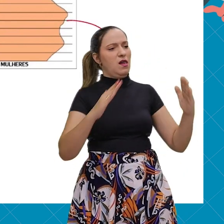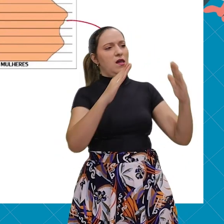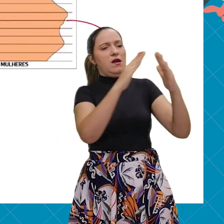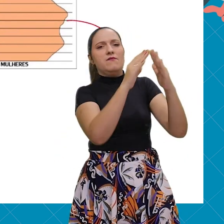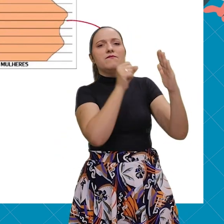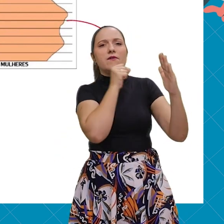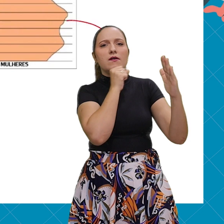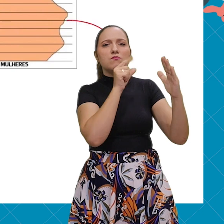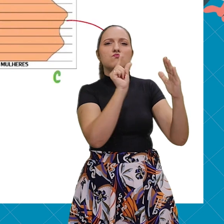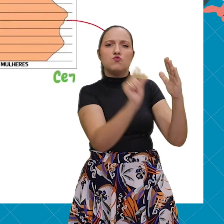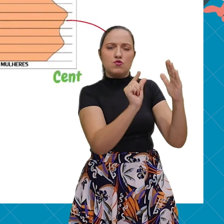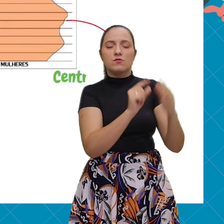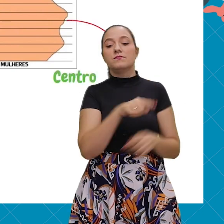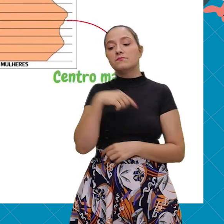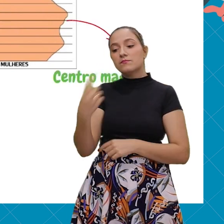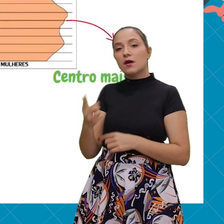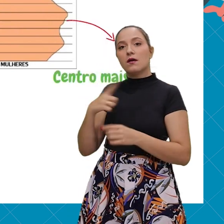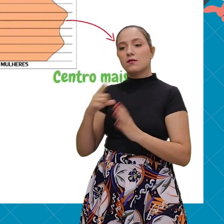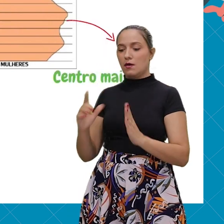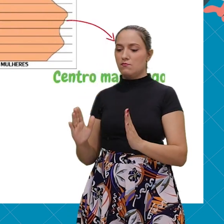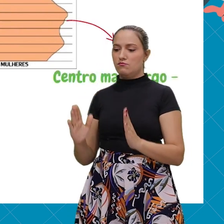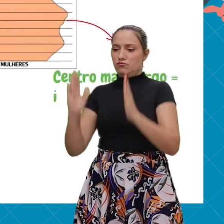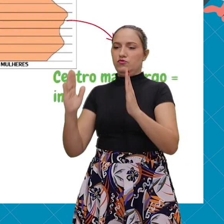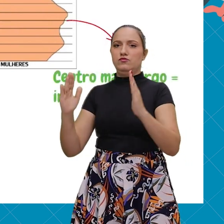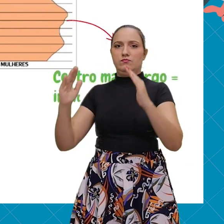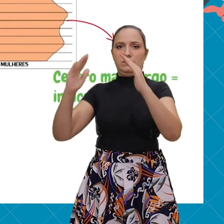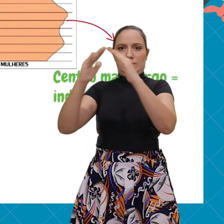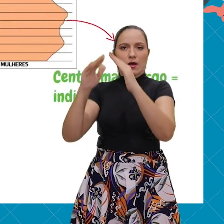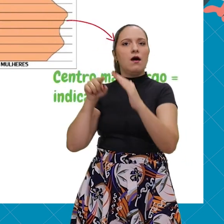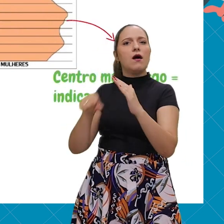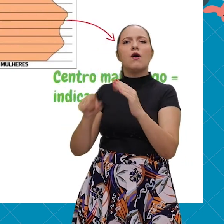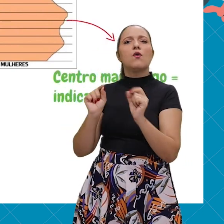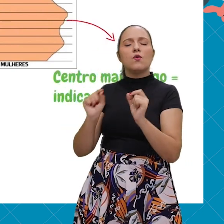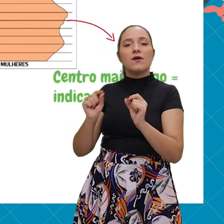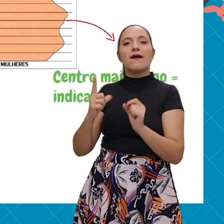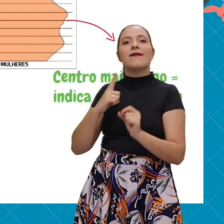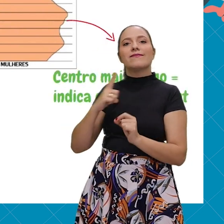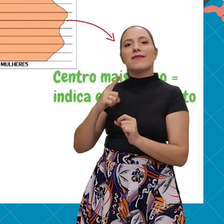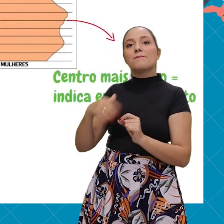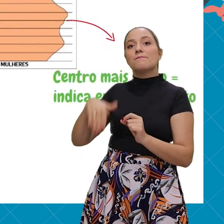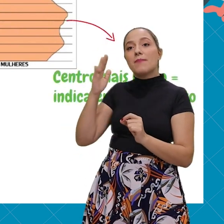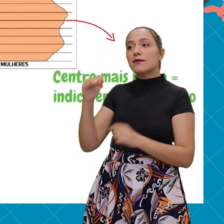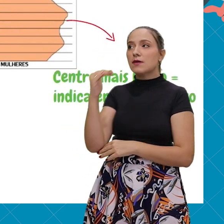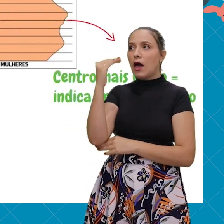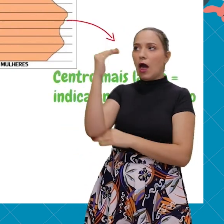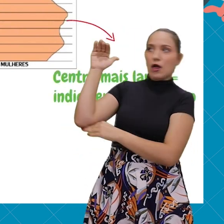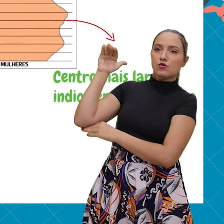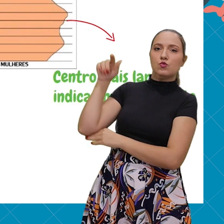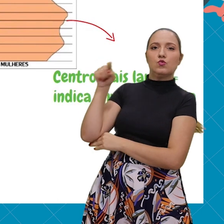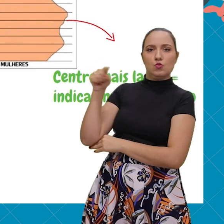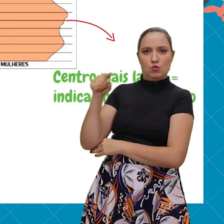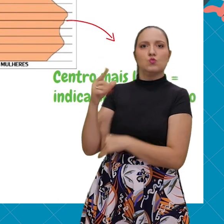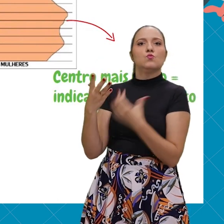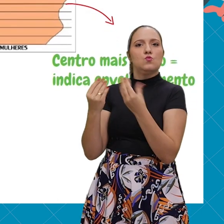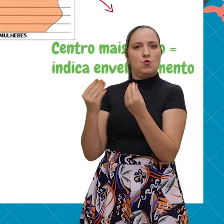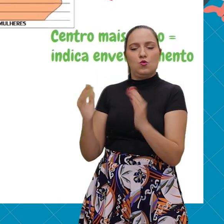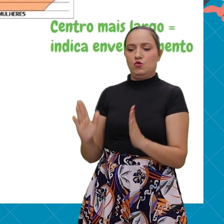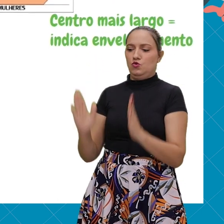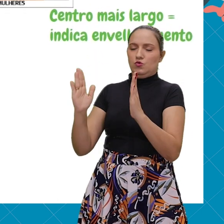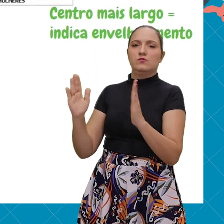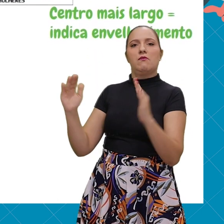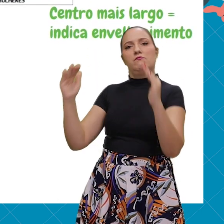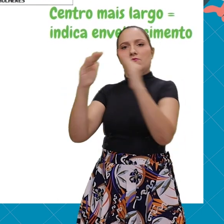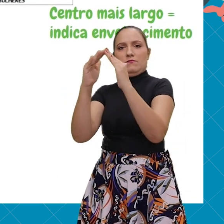E na segunda, a base se afunila e o centro da pirâmide passa a ganhar maior destaque, o que indica um envelhecimento dessa população. E